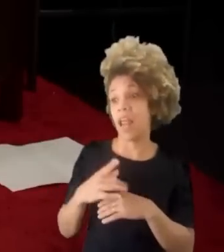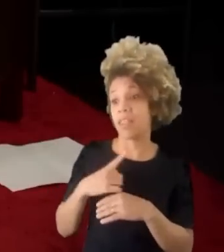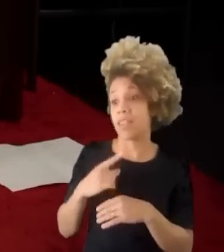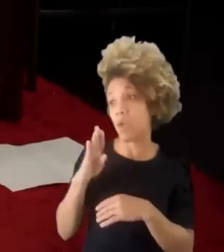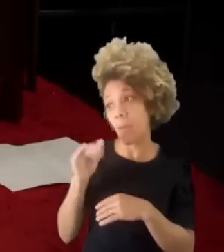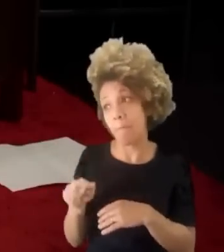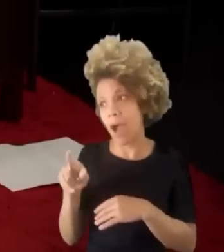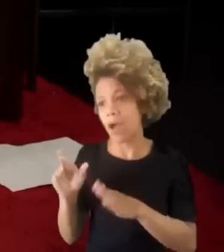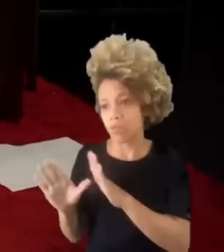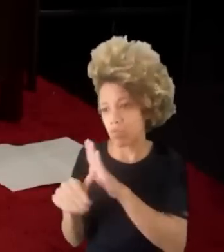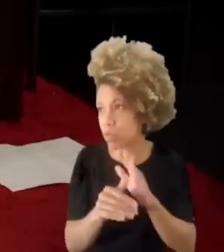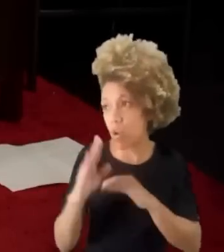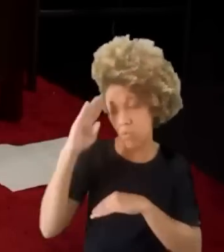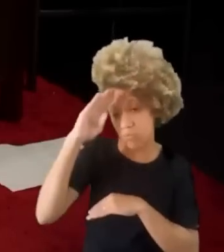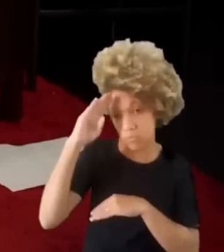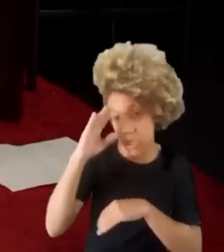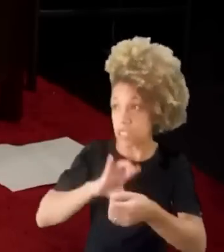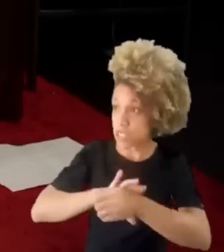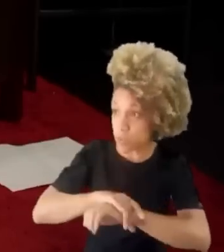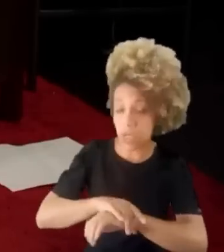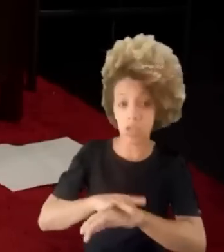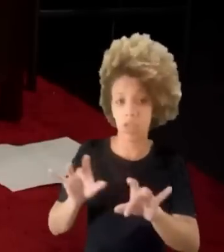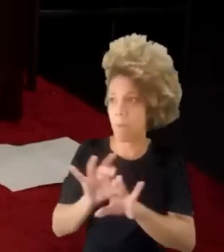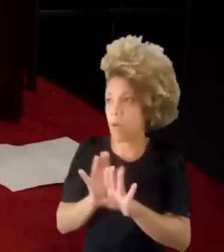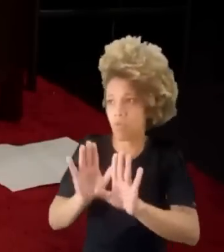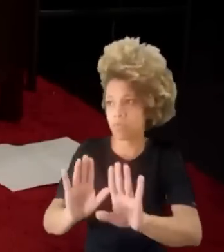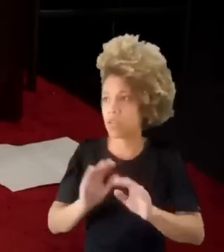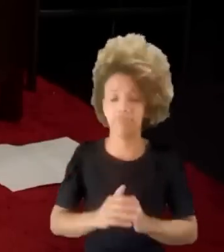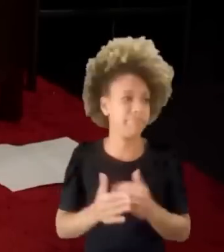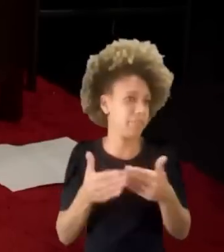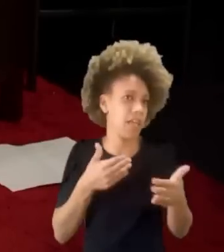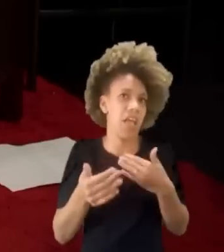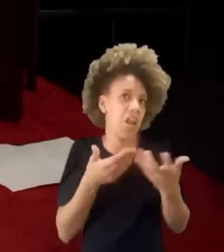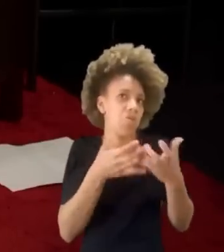dele foi roubado duas vezes é o bolsonaro fez o discurso da segurança